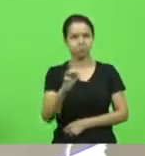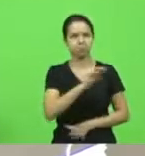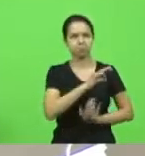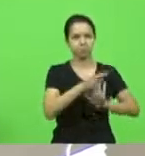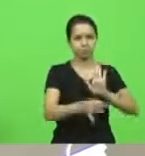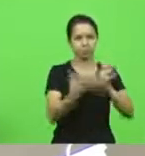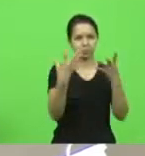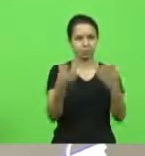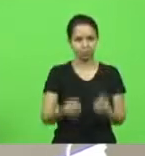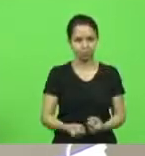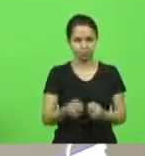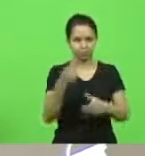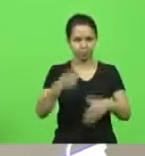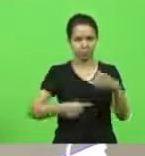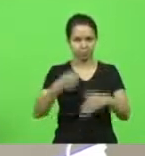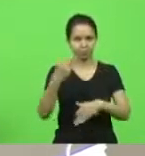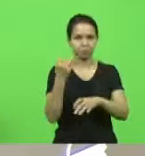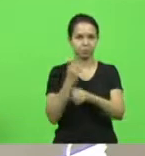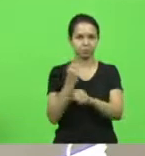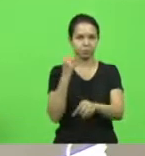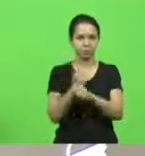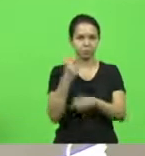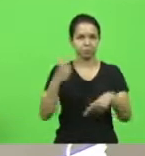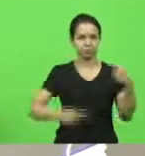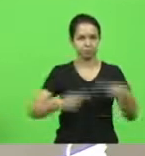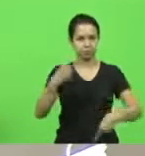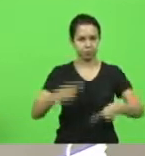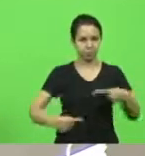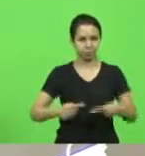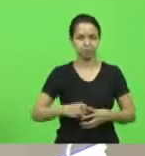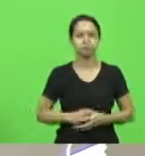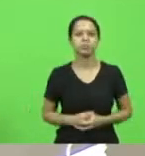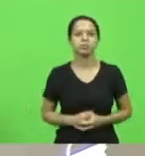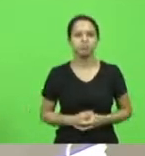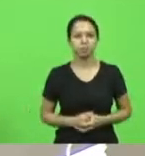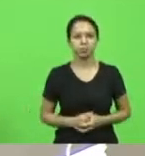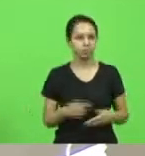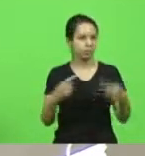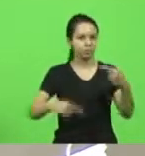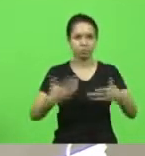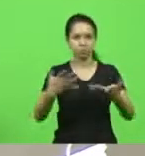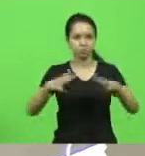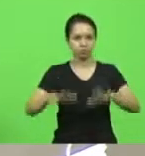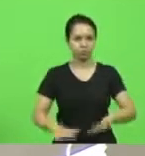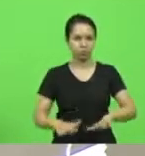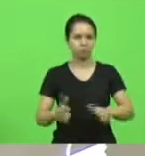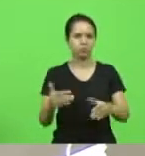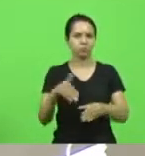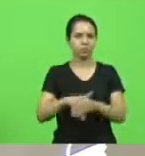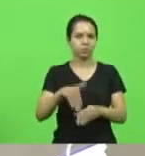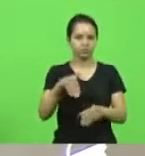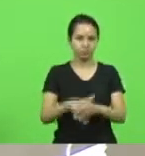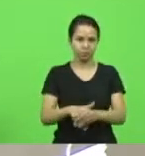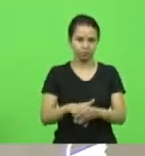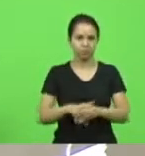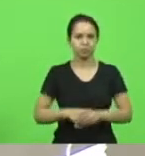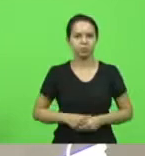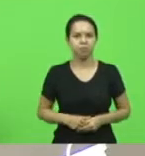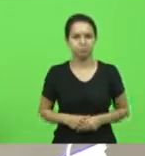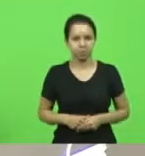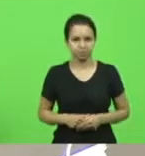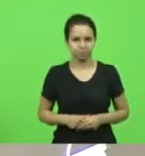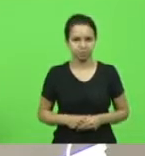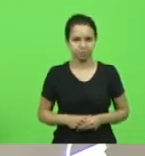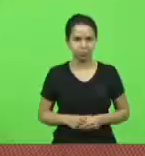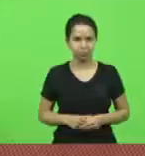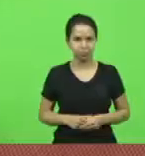Comissão de Finanças e Tributação. Em discussão? Não havendo quem queira discutir, em votação, deputados que aprovam permaneçam como